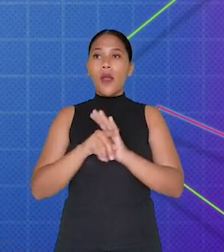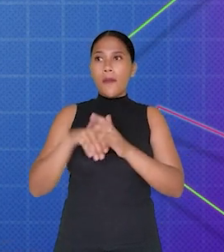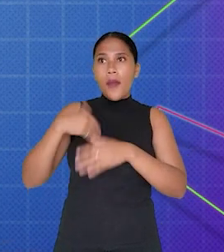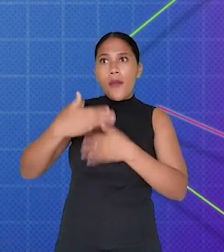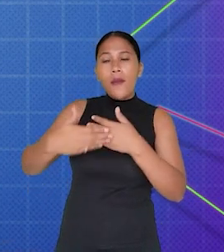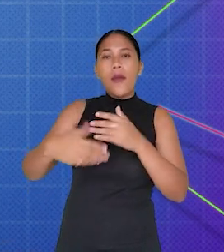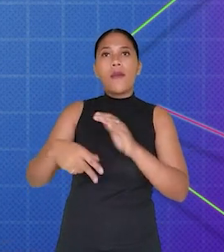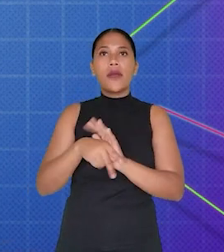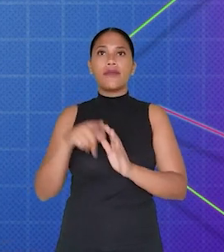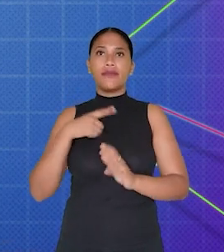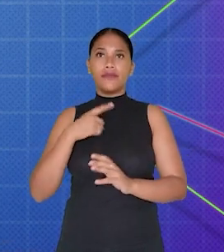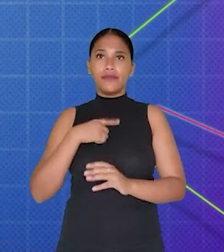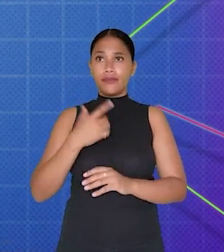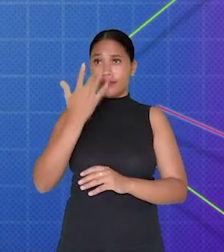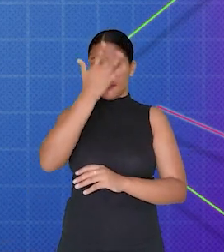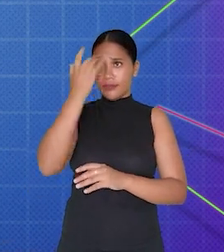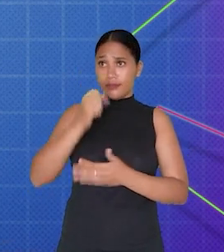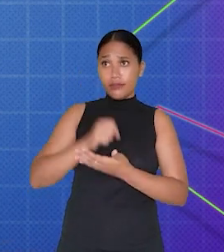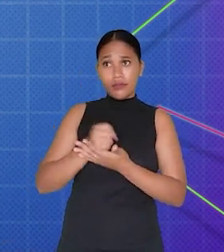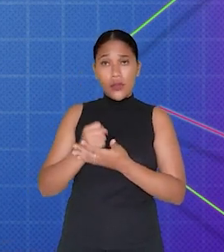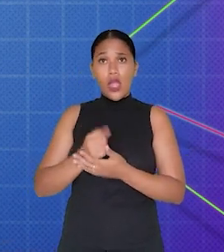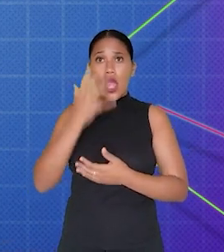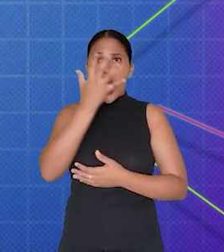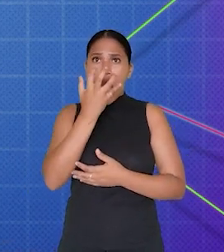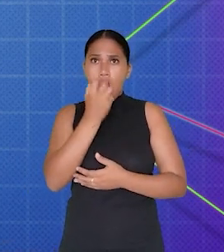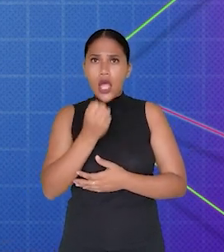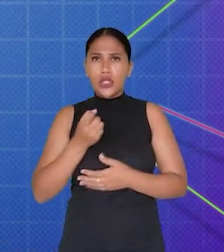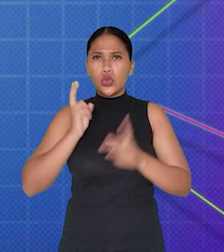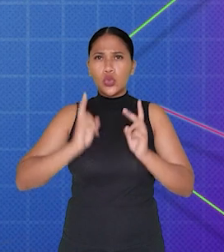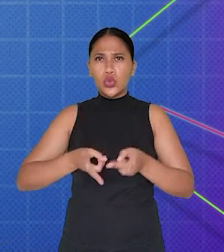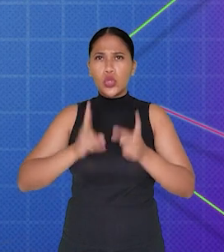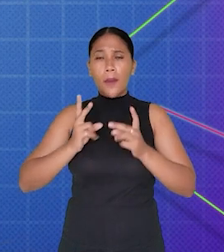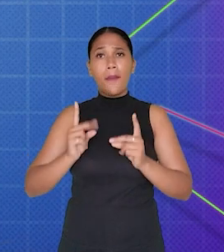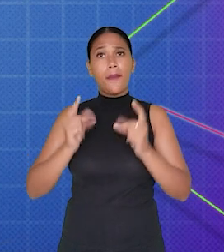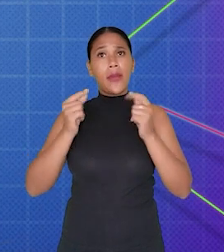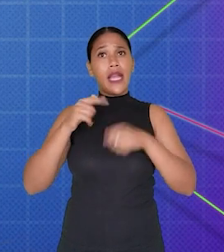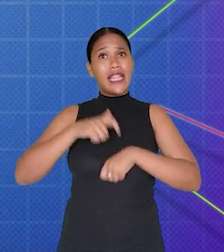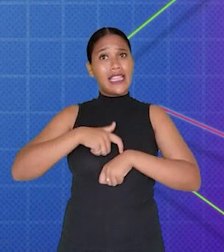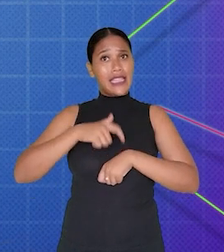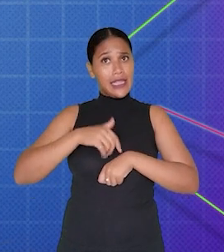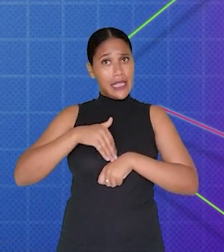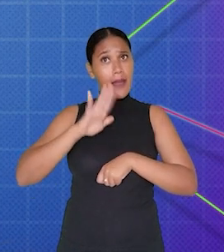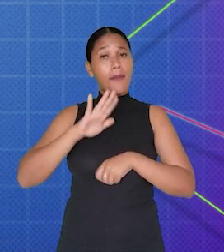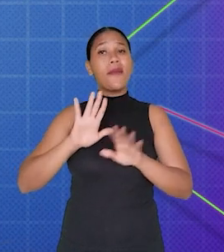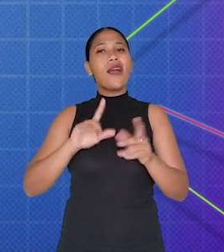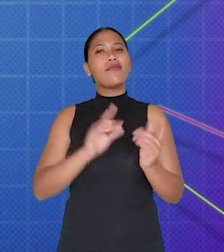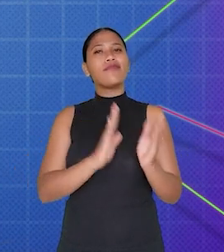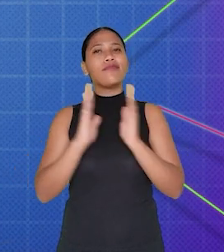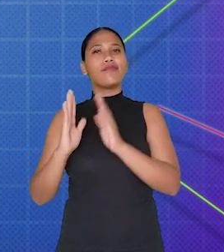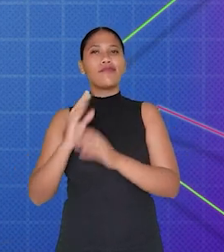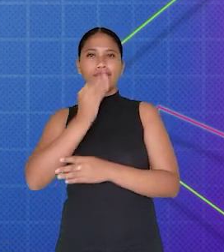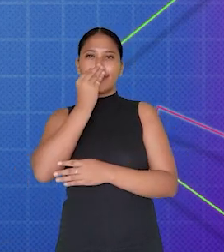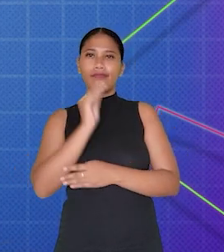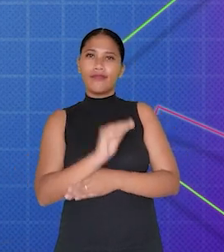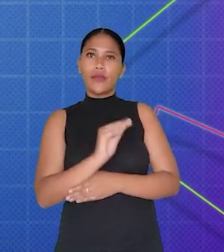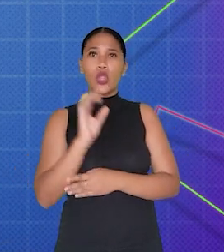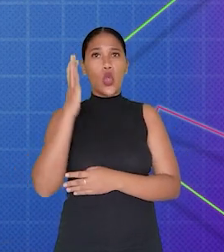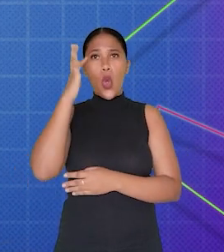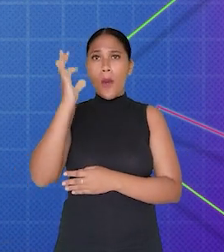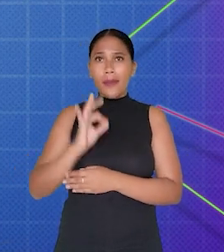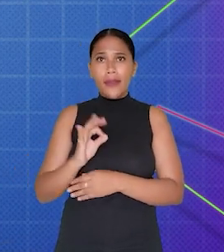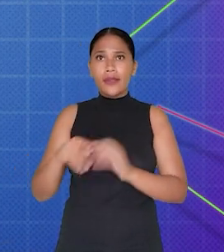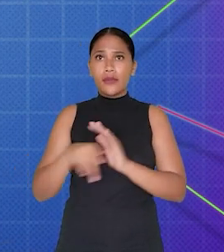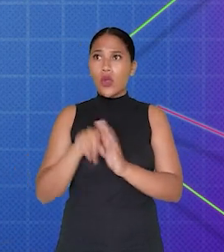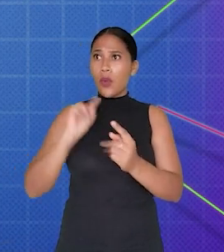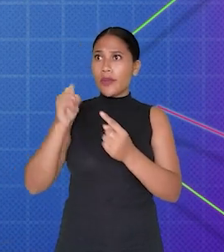desafiadora, aumentando a probabilidade de que os jogadores permaneçam interessados e engajados por mais tempo. Mas, por outro lado, ignorar